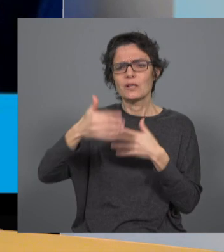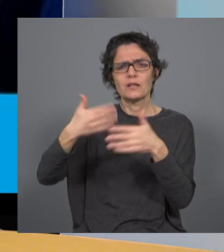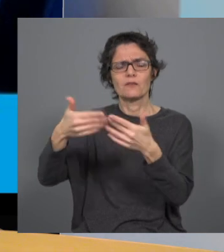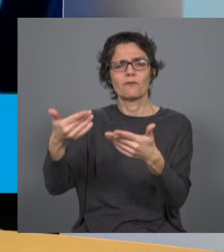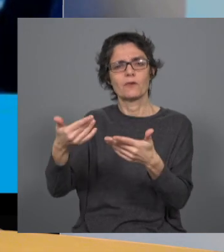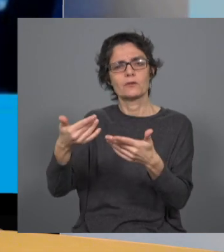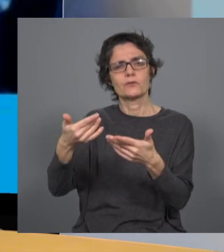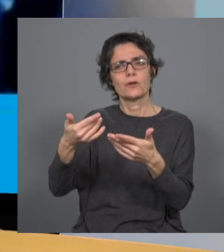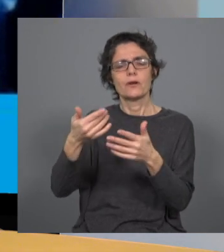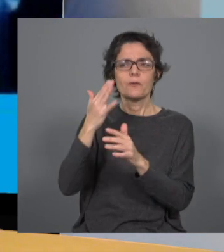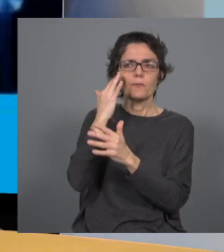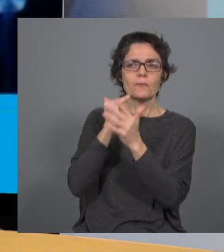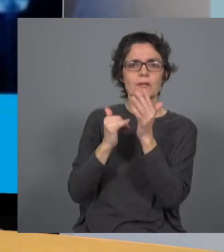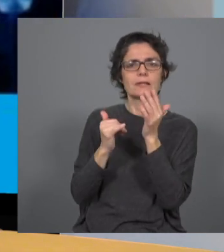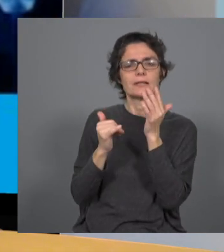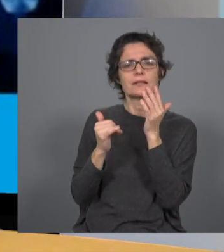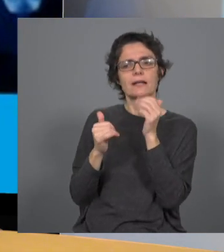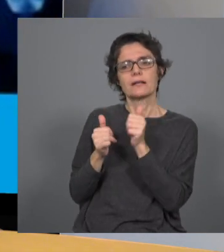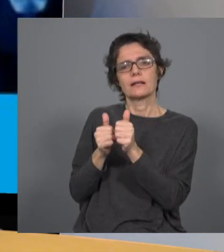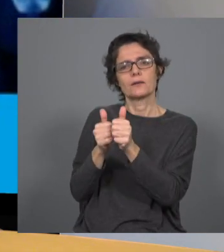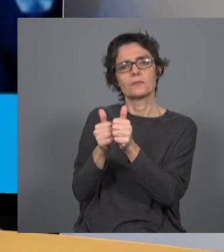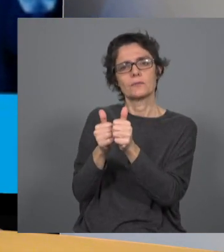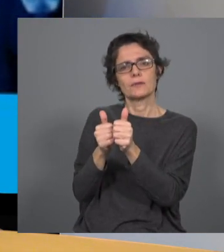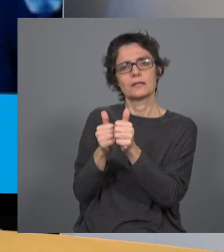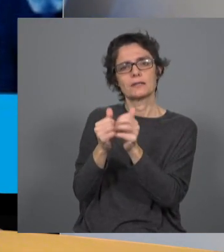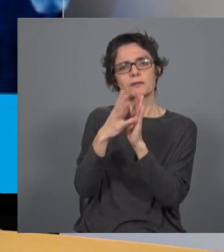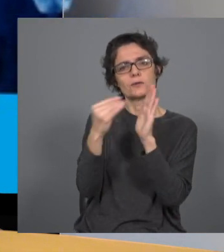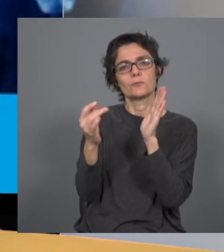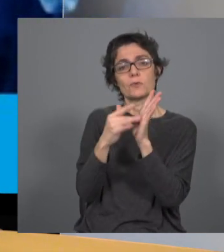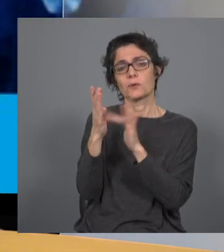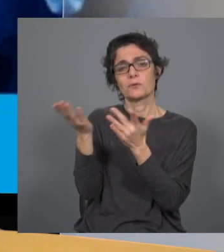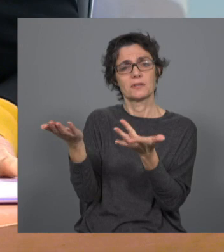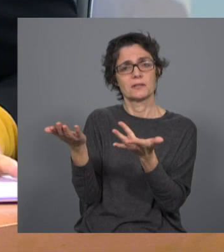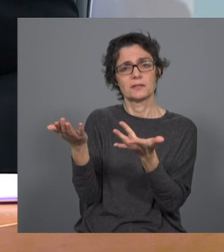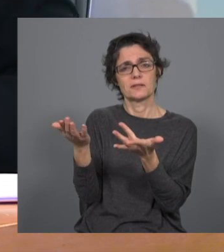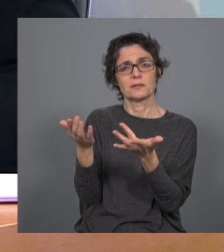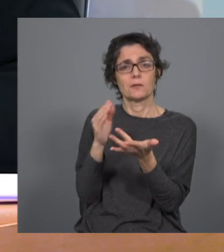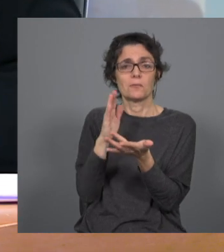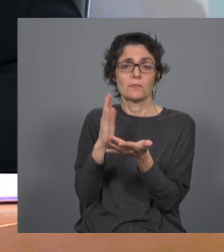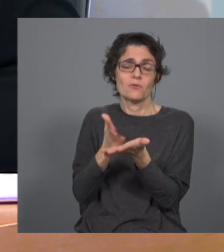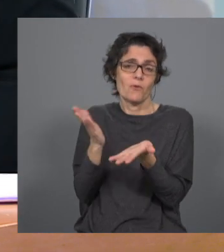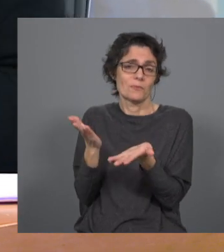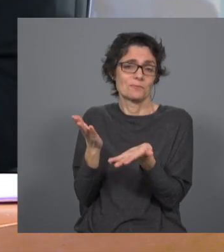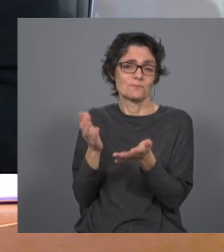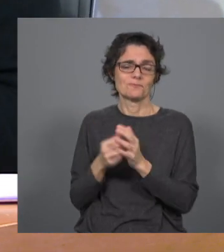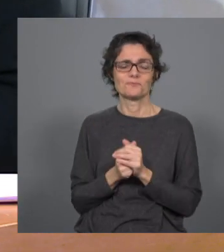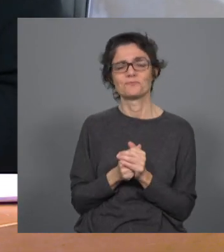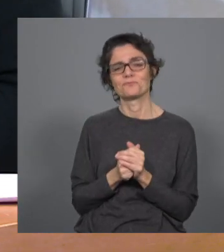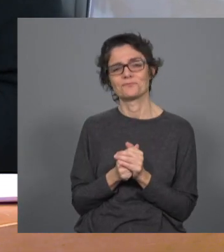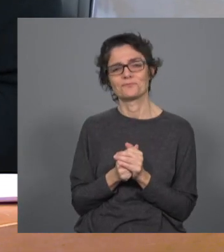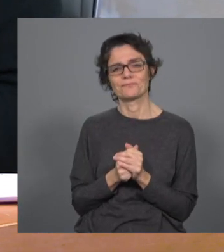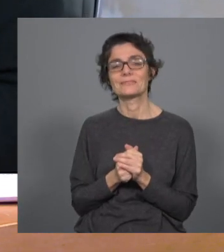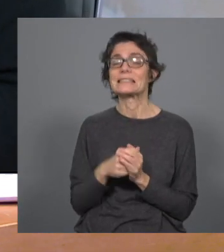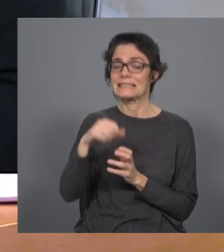na imitação e em seguir o exemplo de Cristo. Exatamente. Portanto, eu acho que realmente aqui o São Paulo indica-nos as